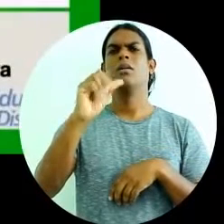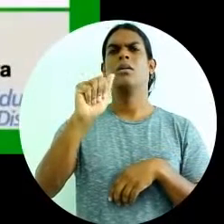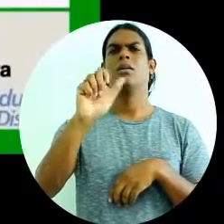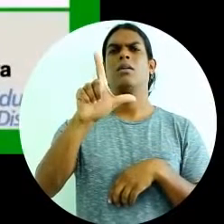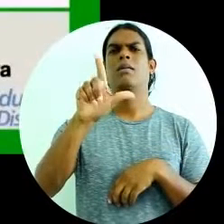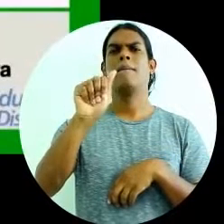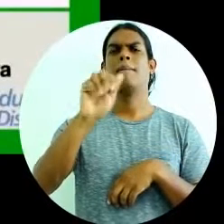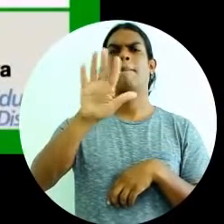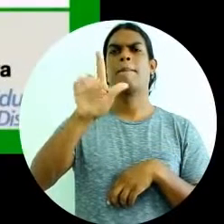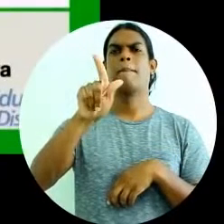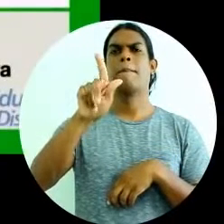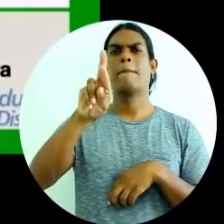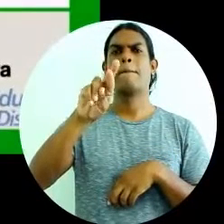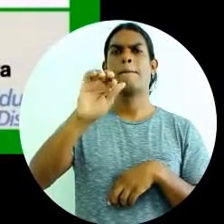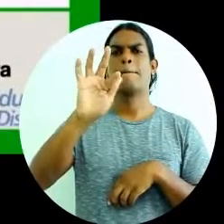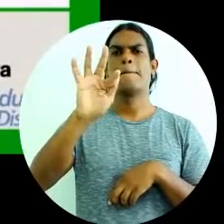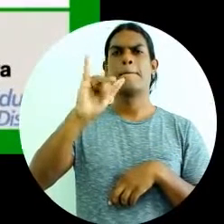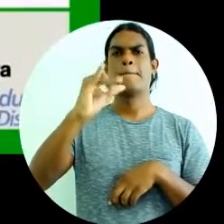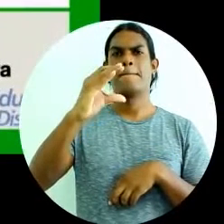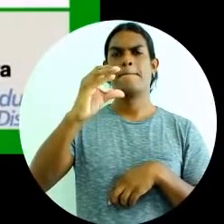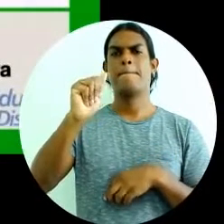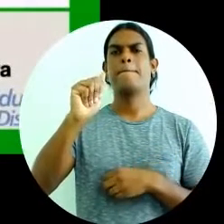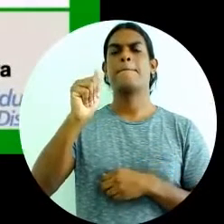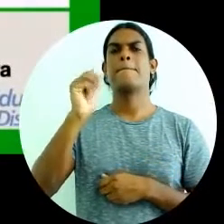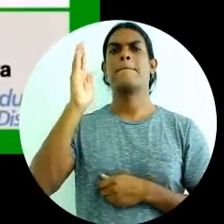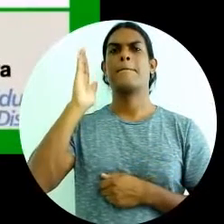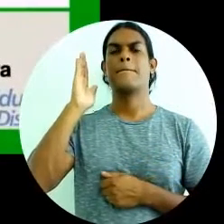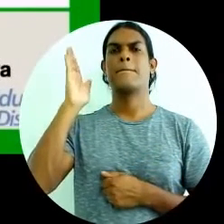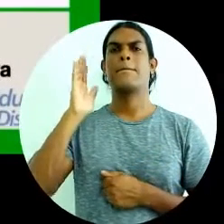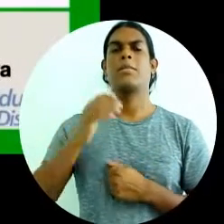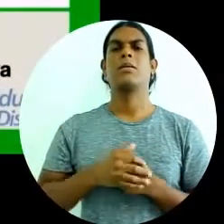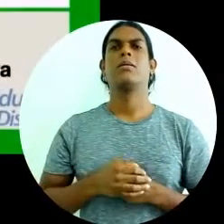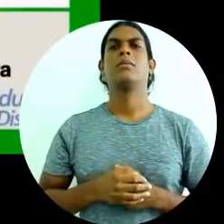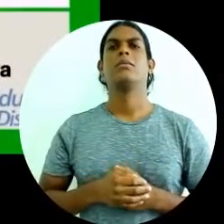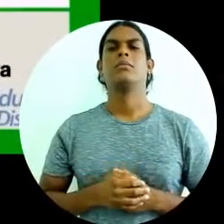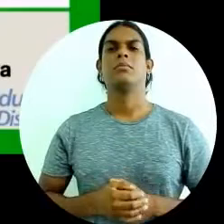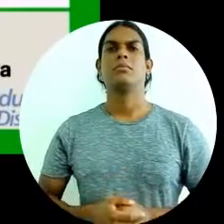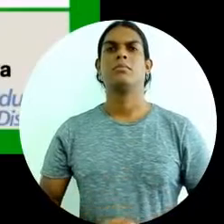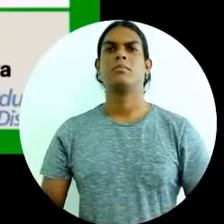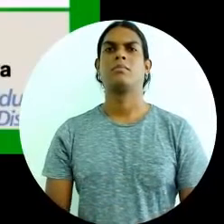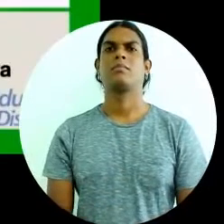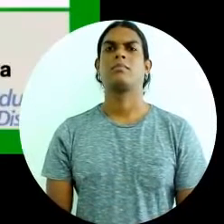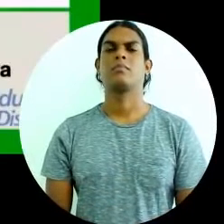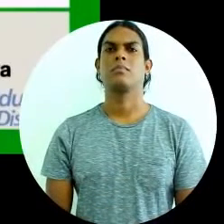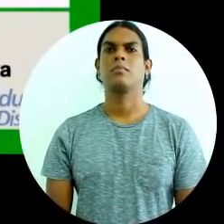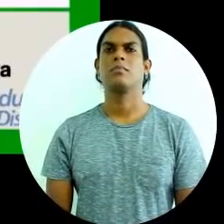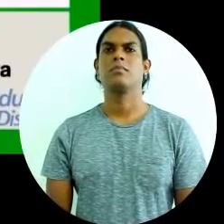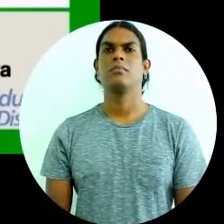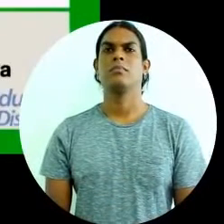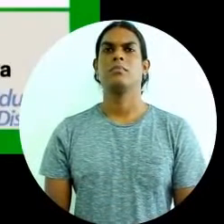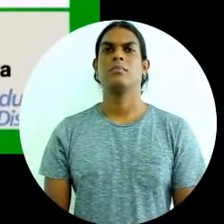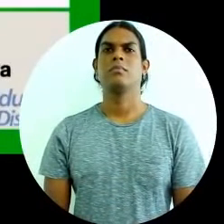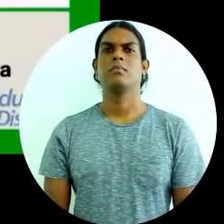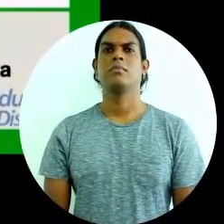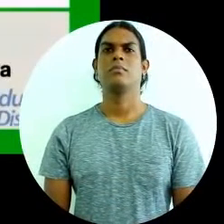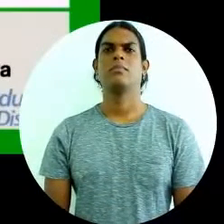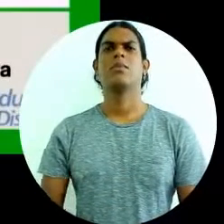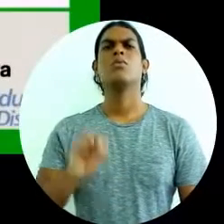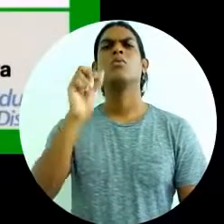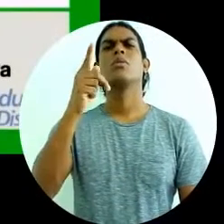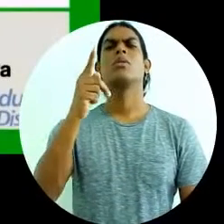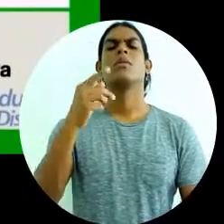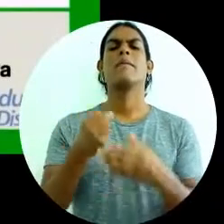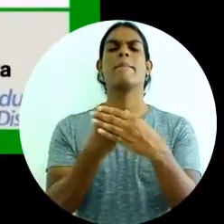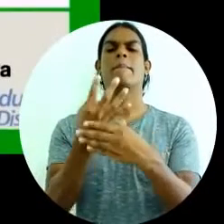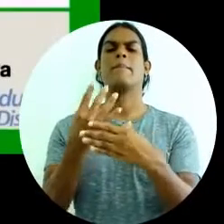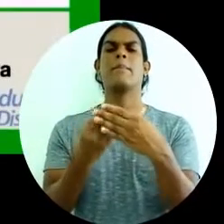gráficas. Então, podemos trabalhar com uma série de fatores, como, por exemplo, produção, qualidade, cooperação.